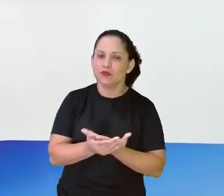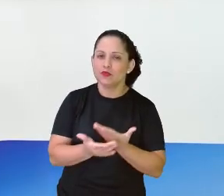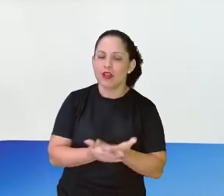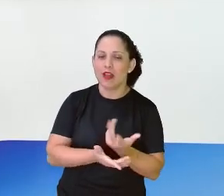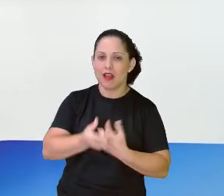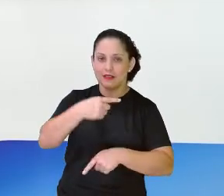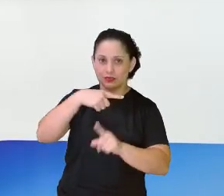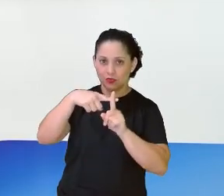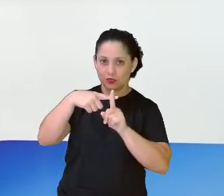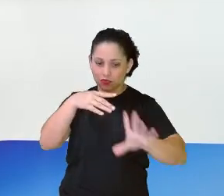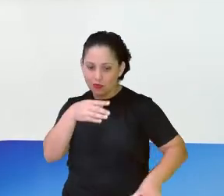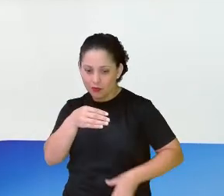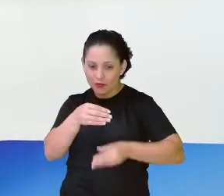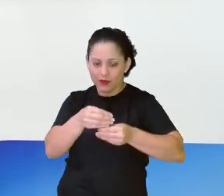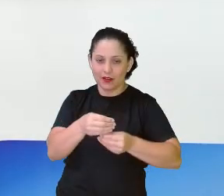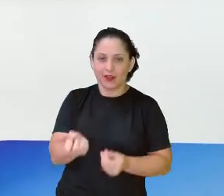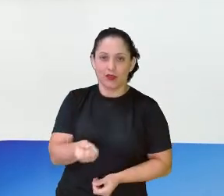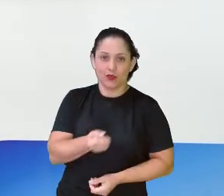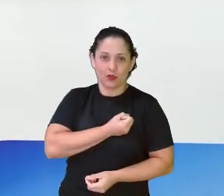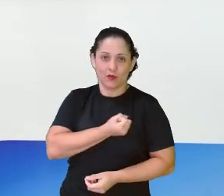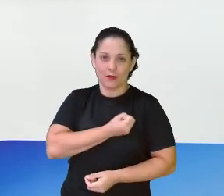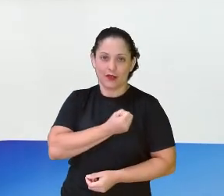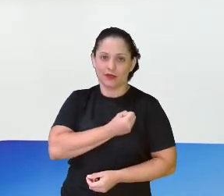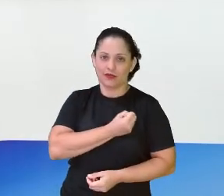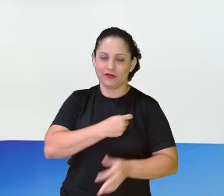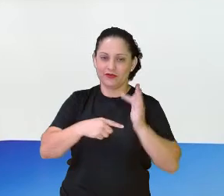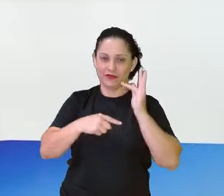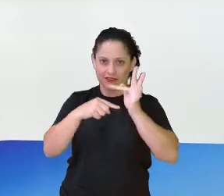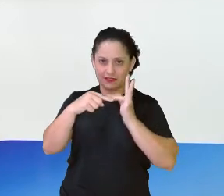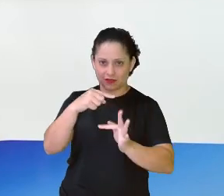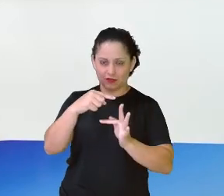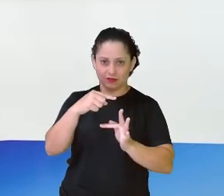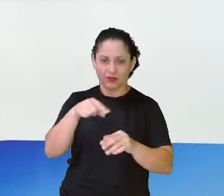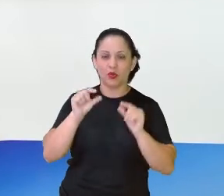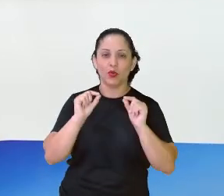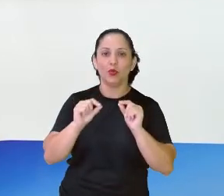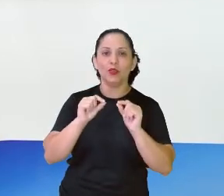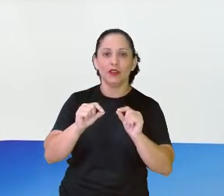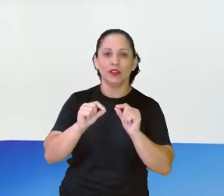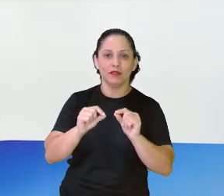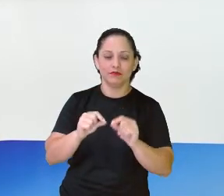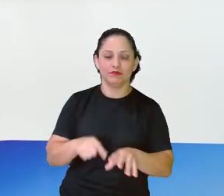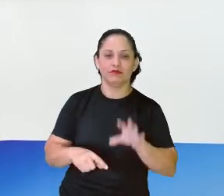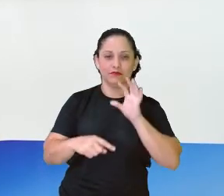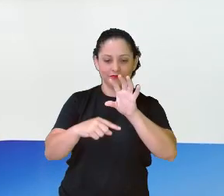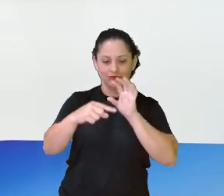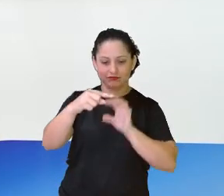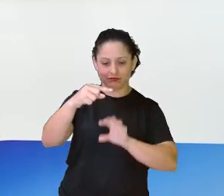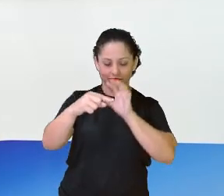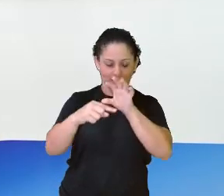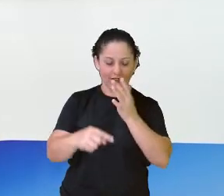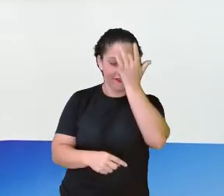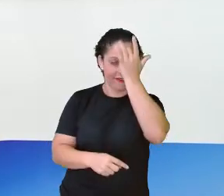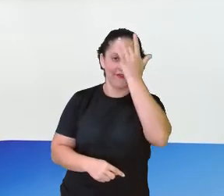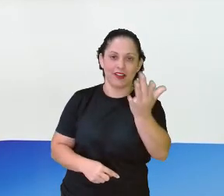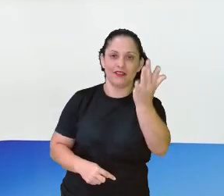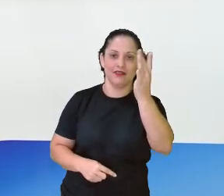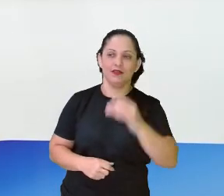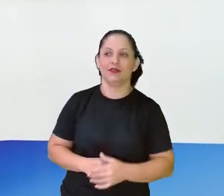adições com números racionais de mesmo denominador. Você vai ver que é bem facinho, tá